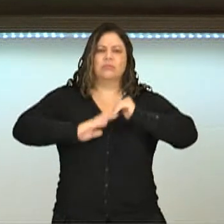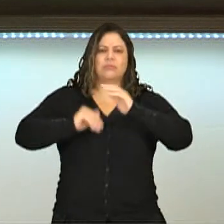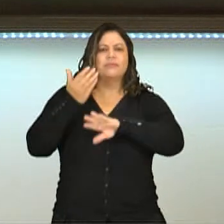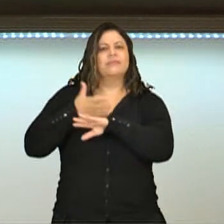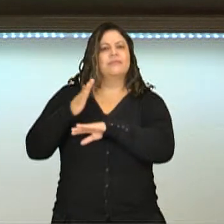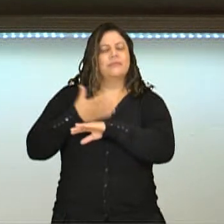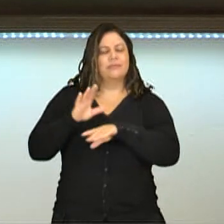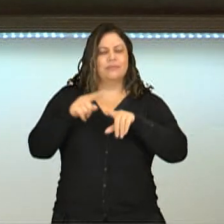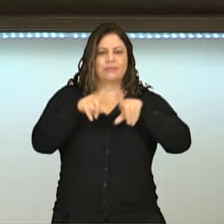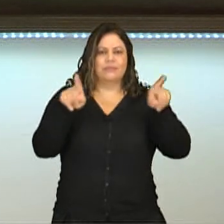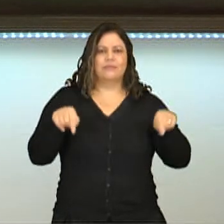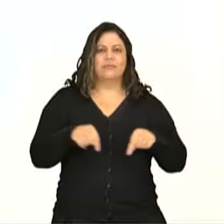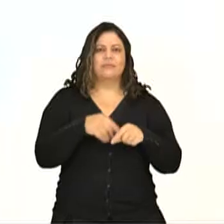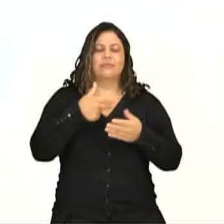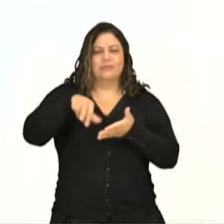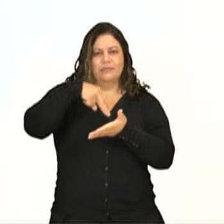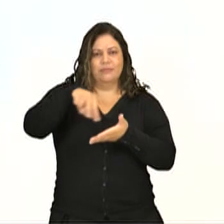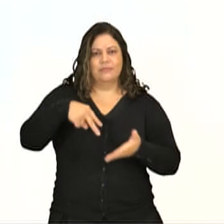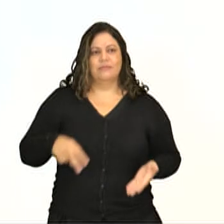dança.